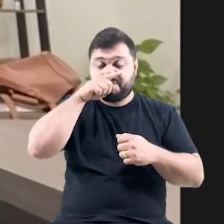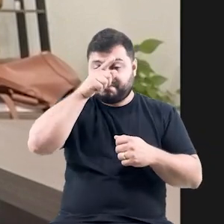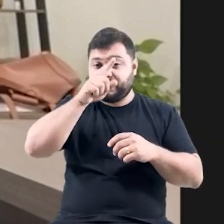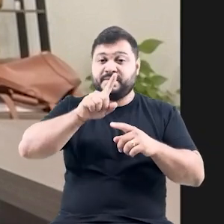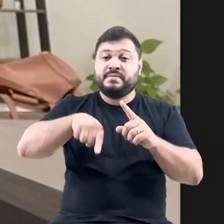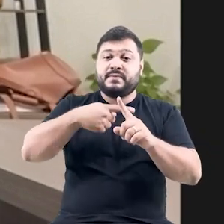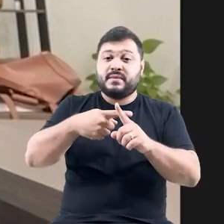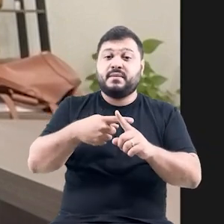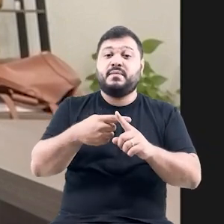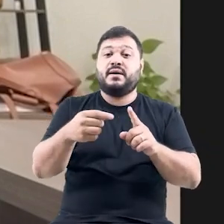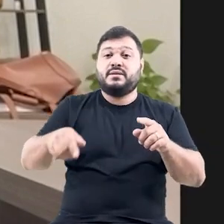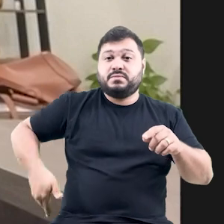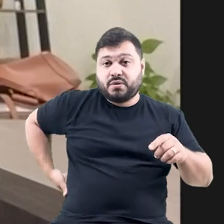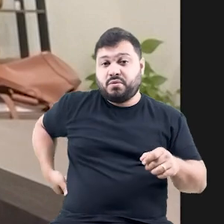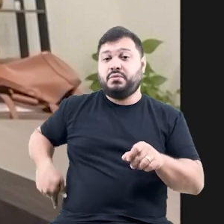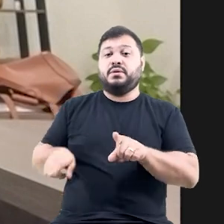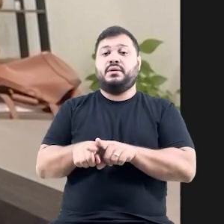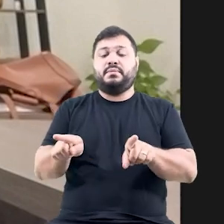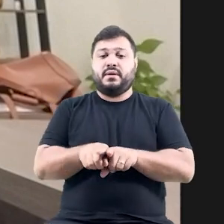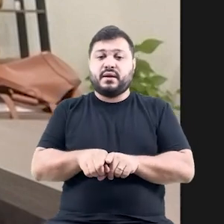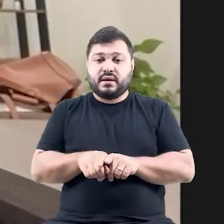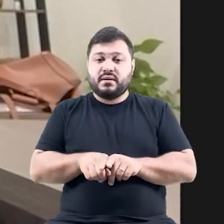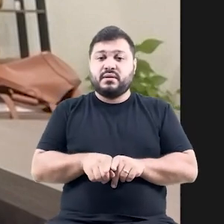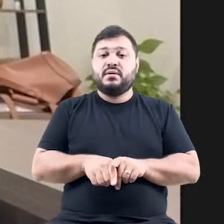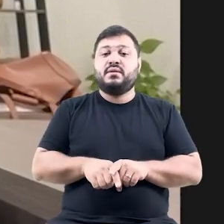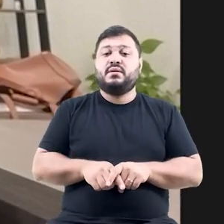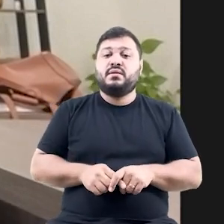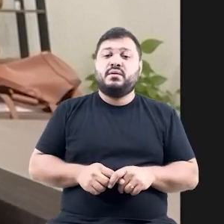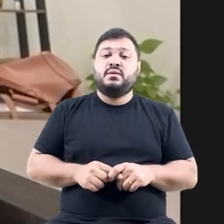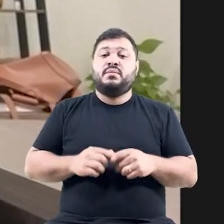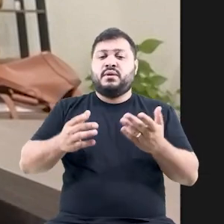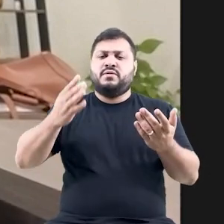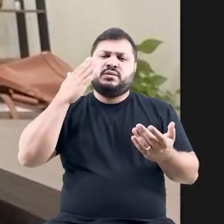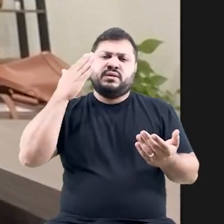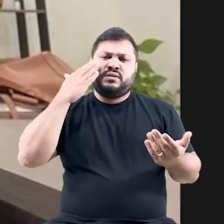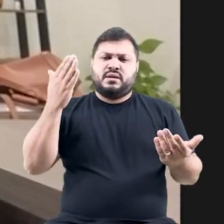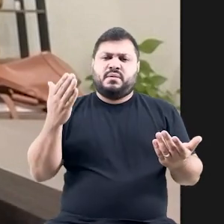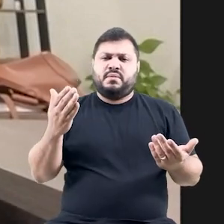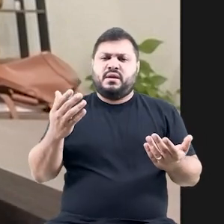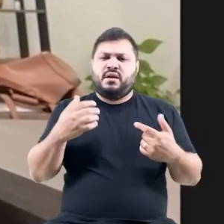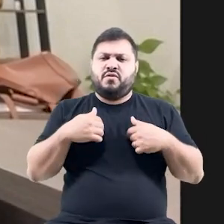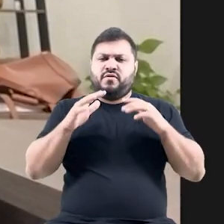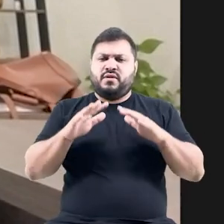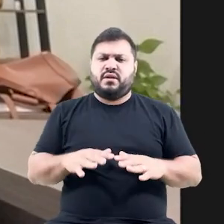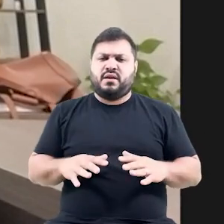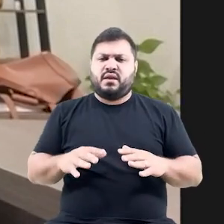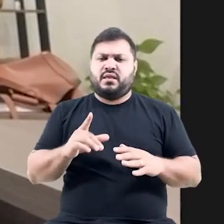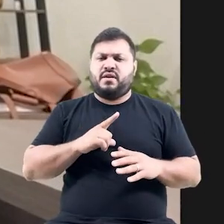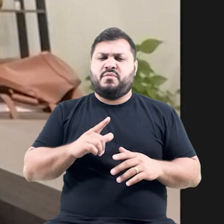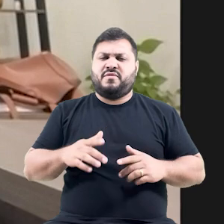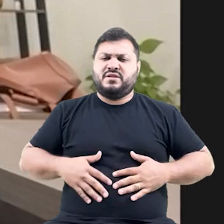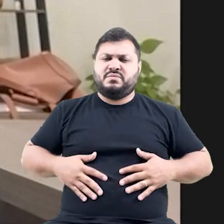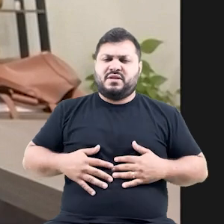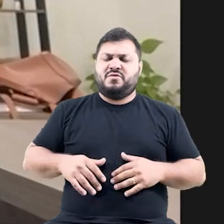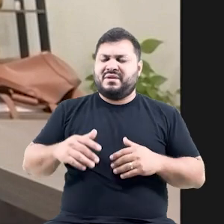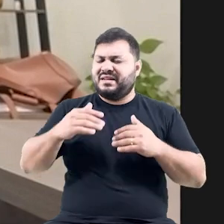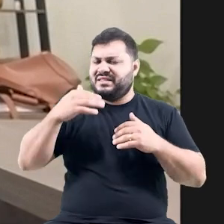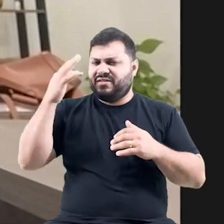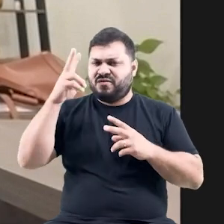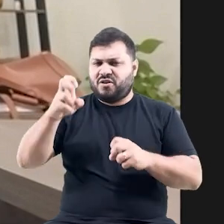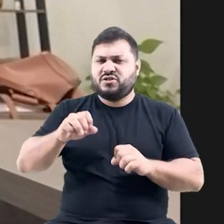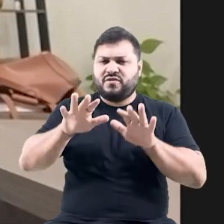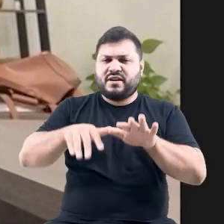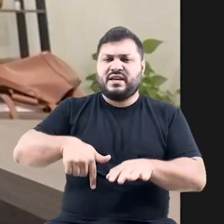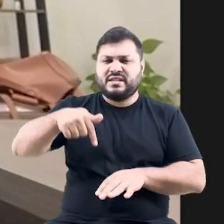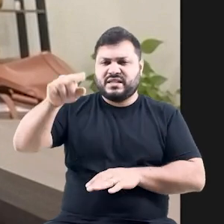dos remédios da gravidez, ainda tinha um remédio para a coluna que eu tinha que tomar. Para você ter ideia, teve uma vez que me deu uma crise muito